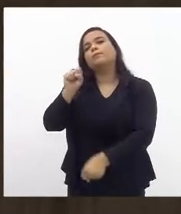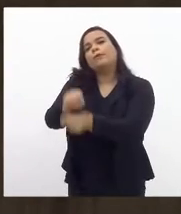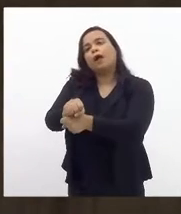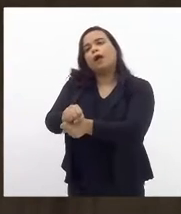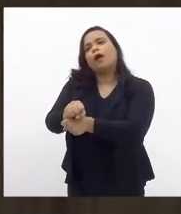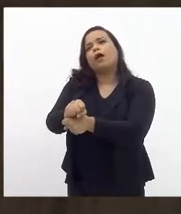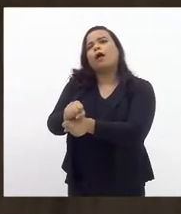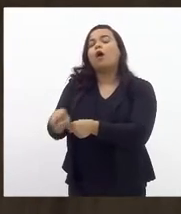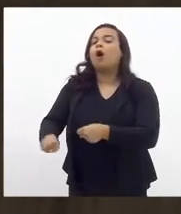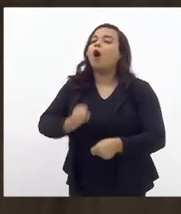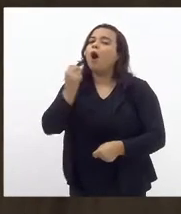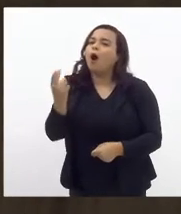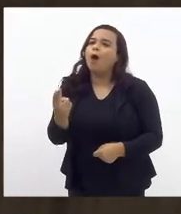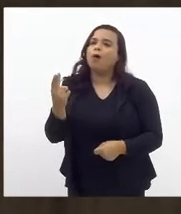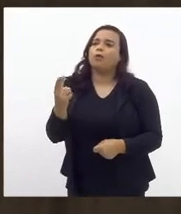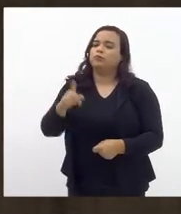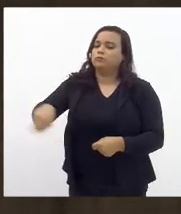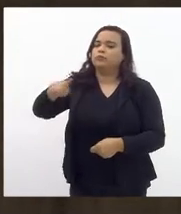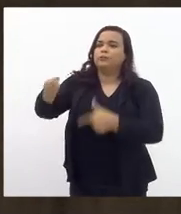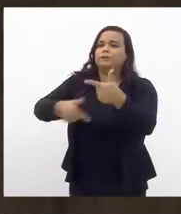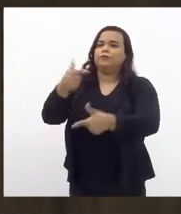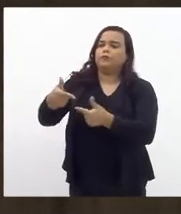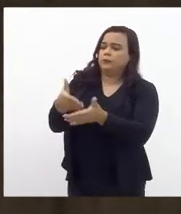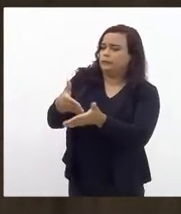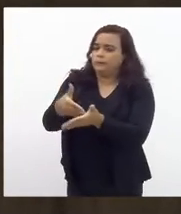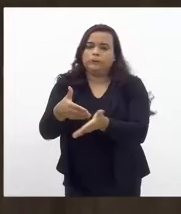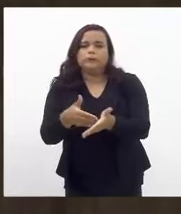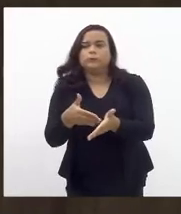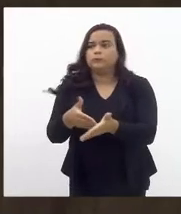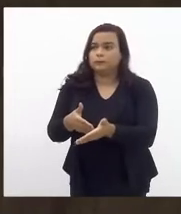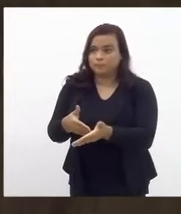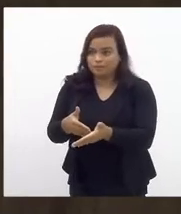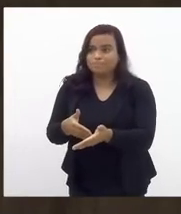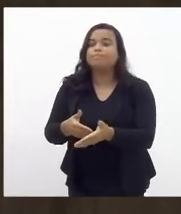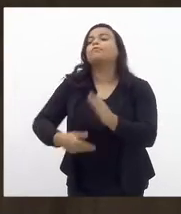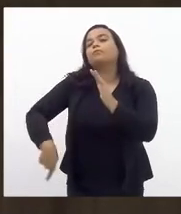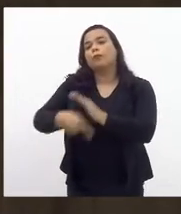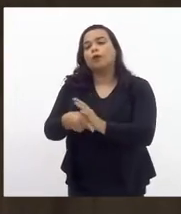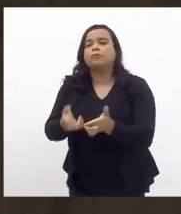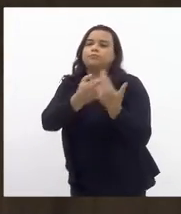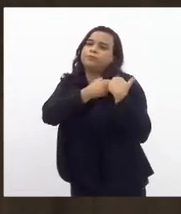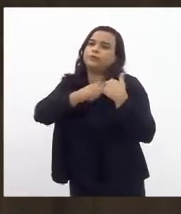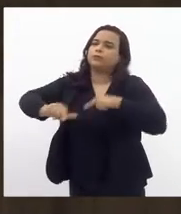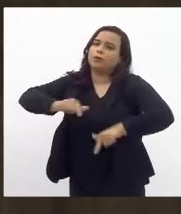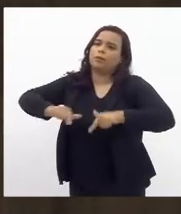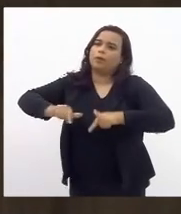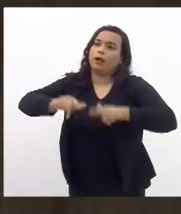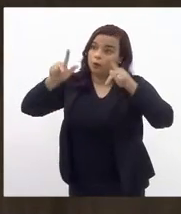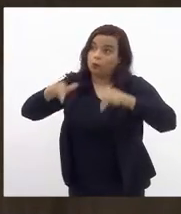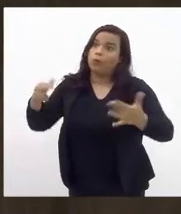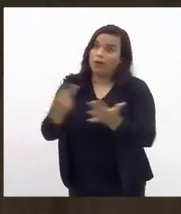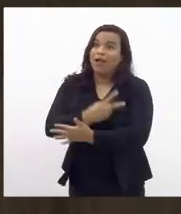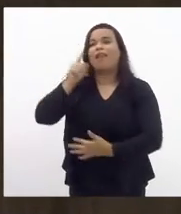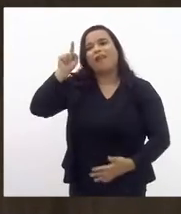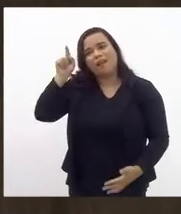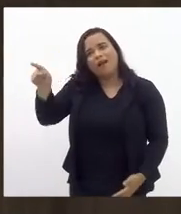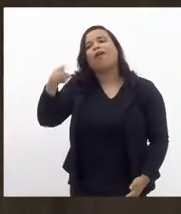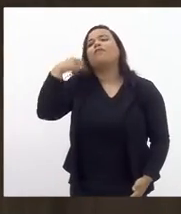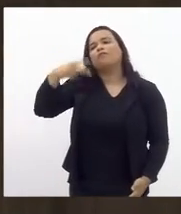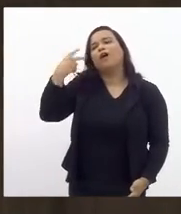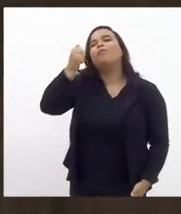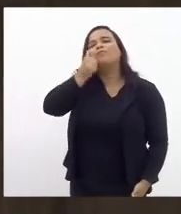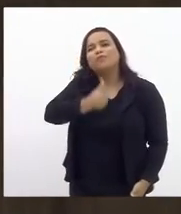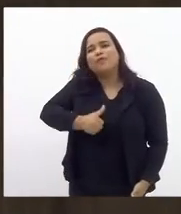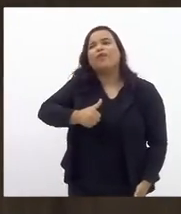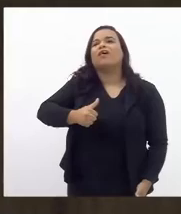ou restringir as suas funções inerentes a seus cargos, como foi o caso da